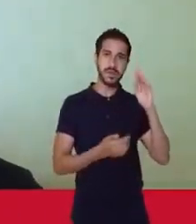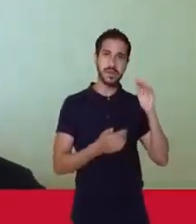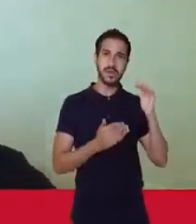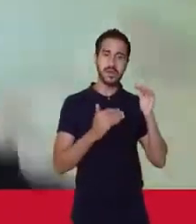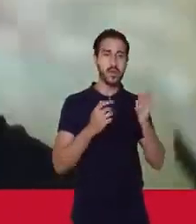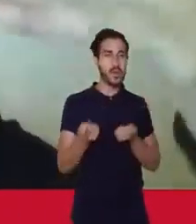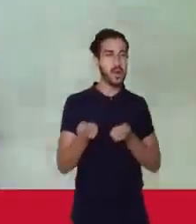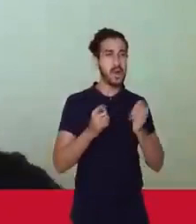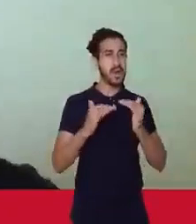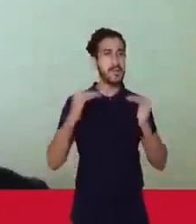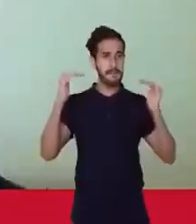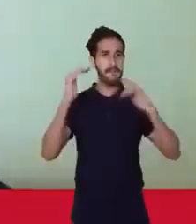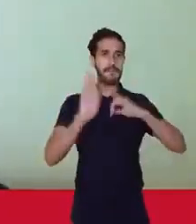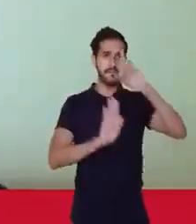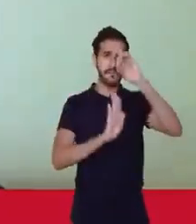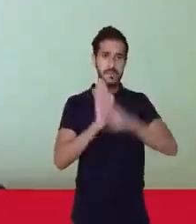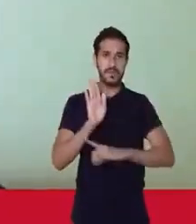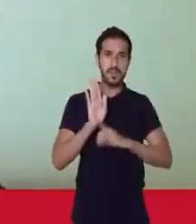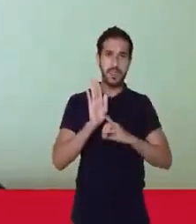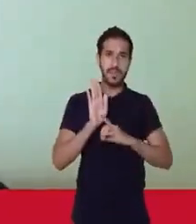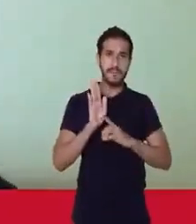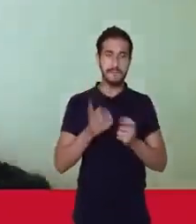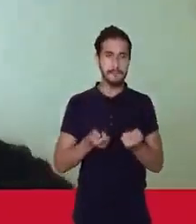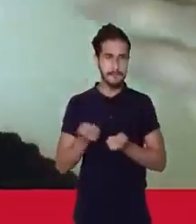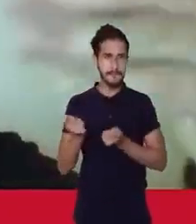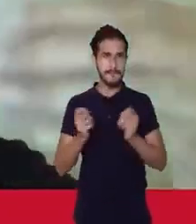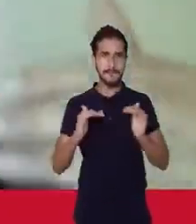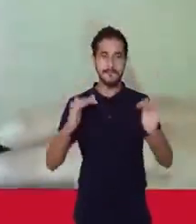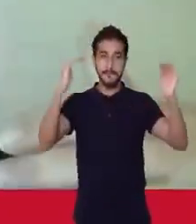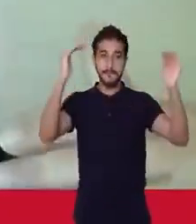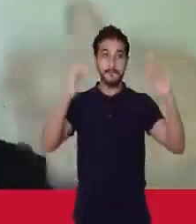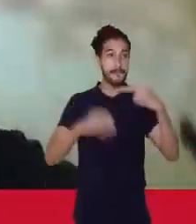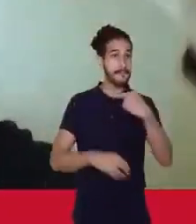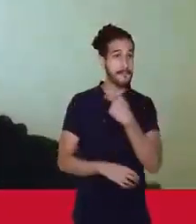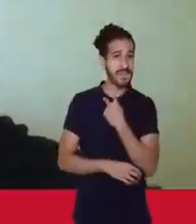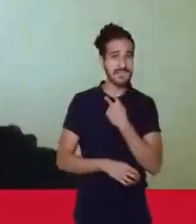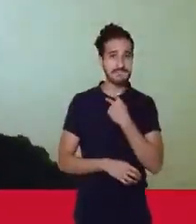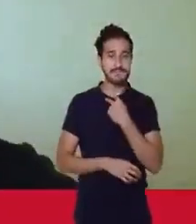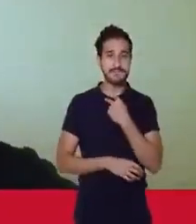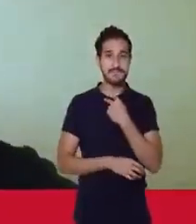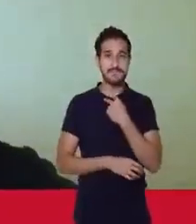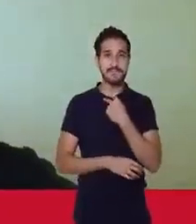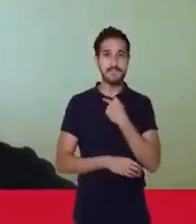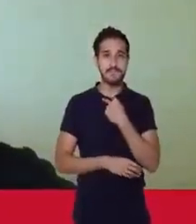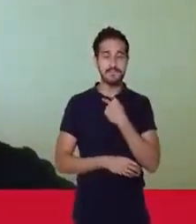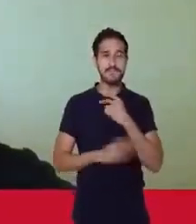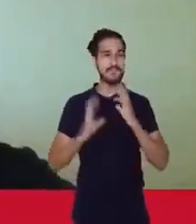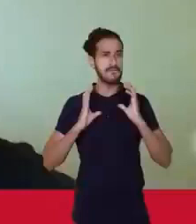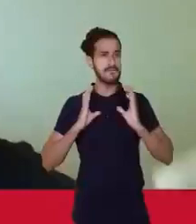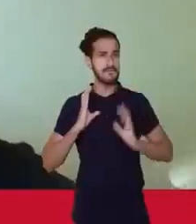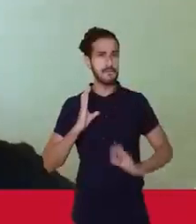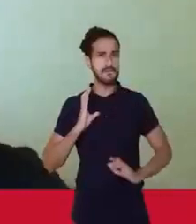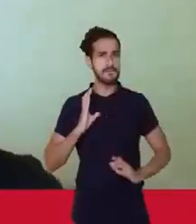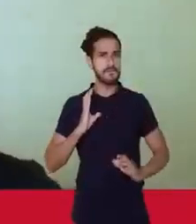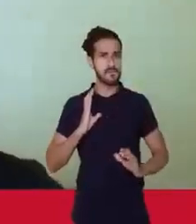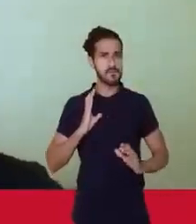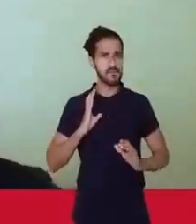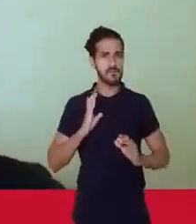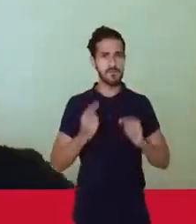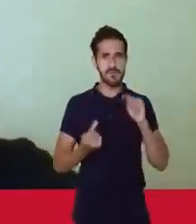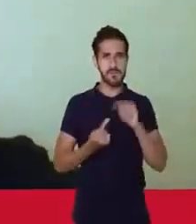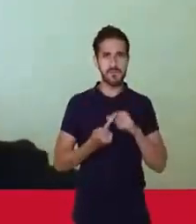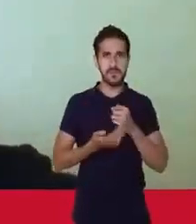maioria. Ele tem direito a exercer a sua maioria. Ele não pode se comportar